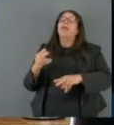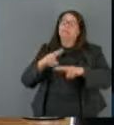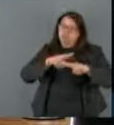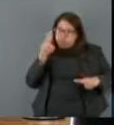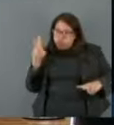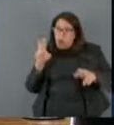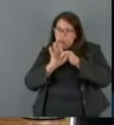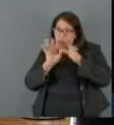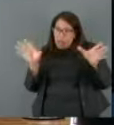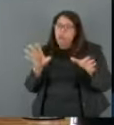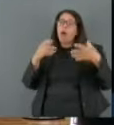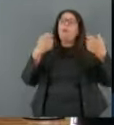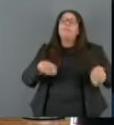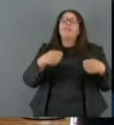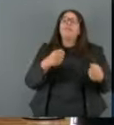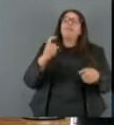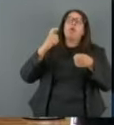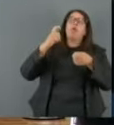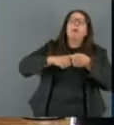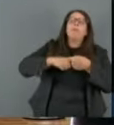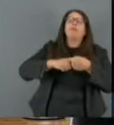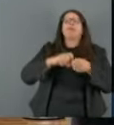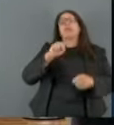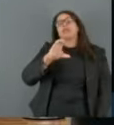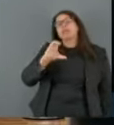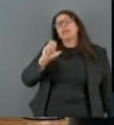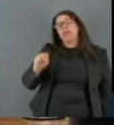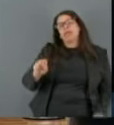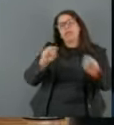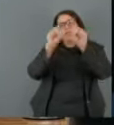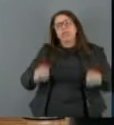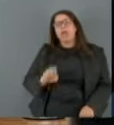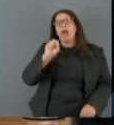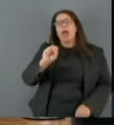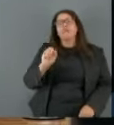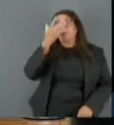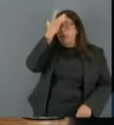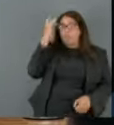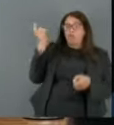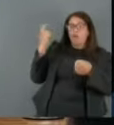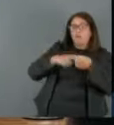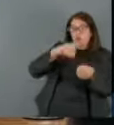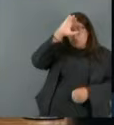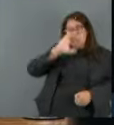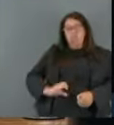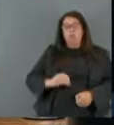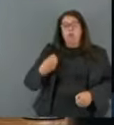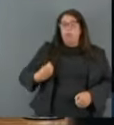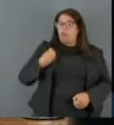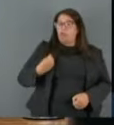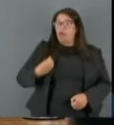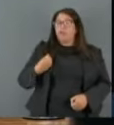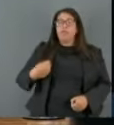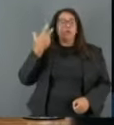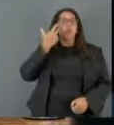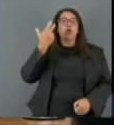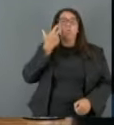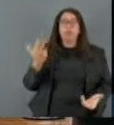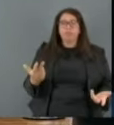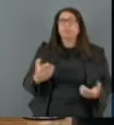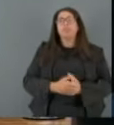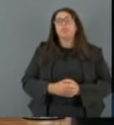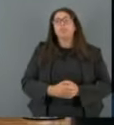inteligente que envolve o SESC, SENASP, as federações de indústria, comércio, para a reintegração desses seres humanos supostamente